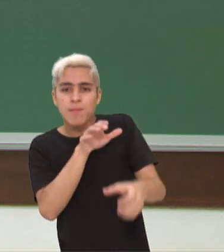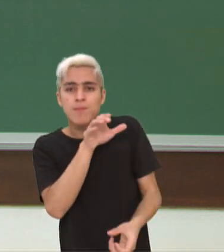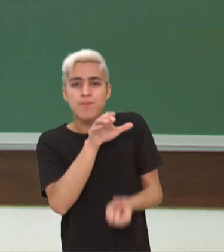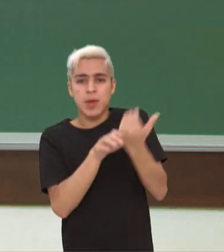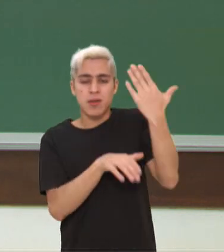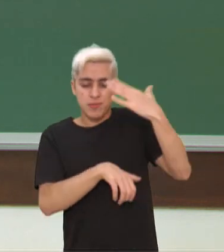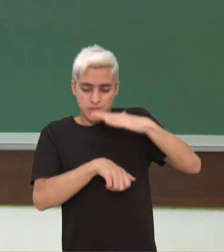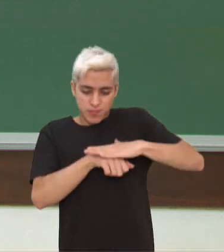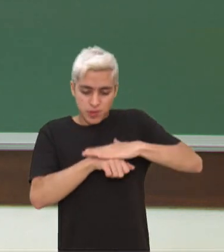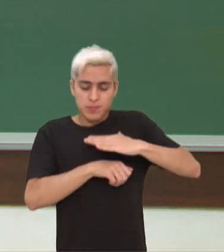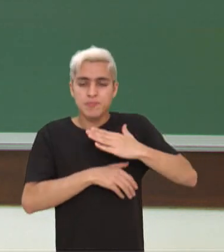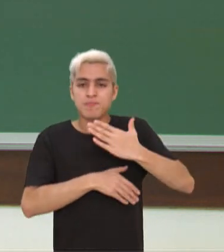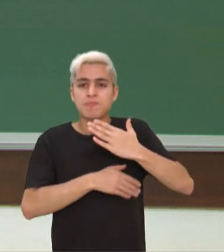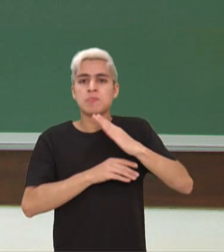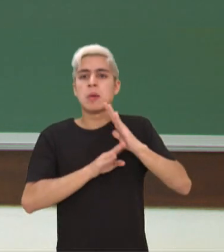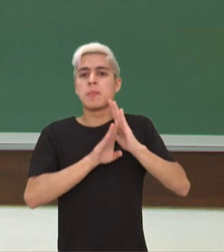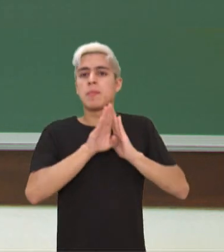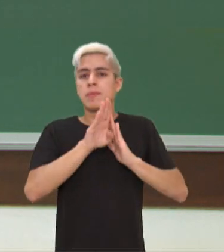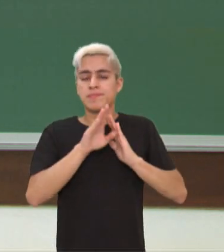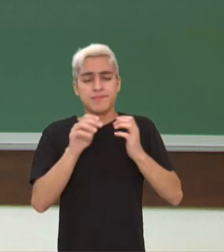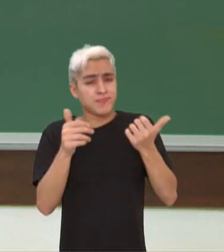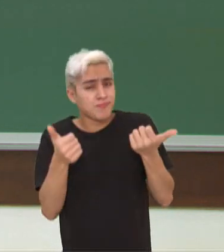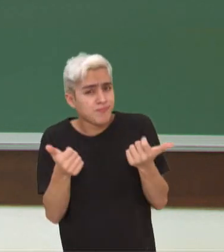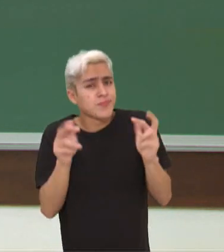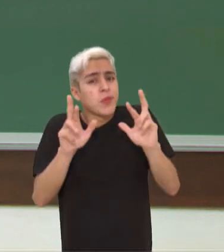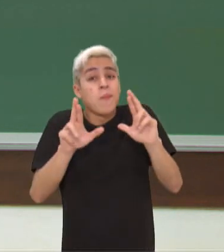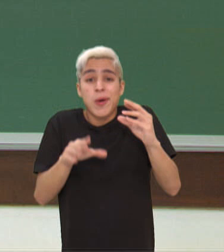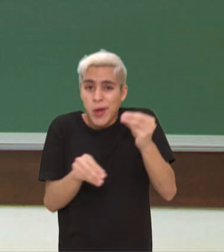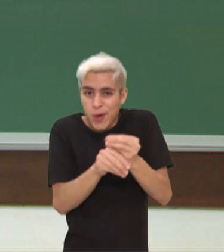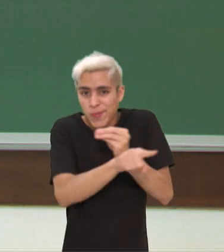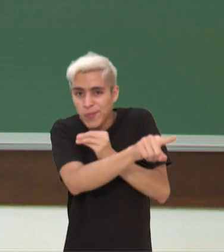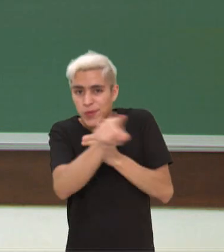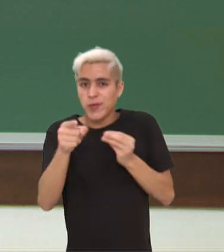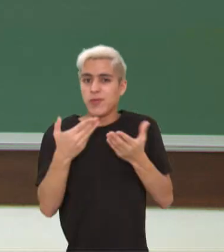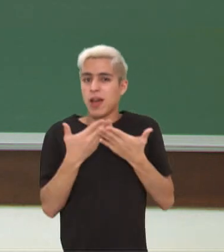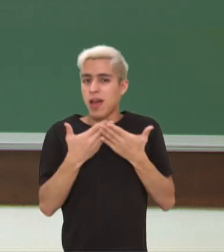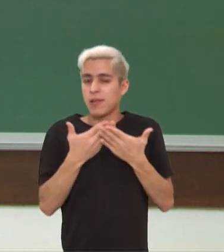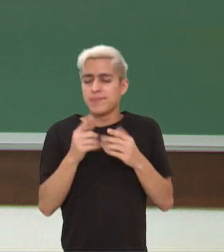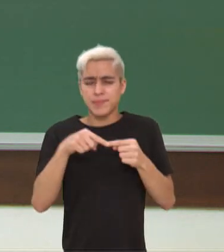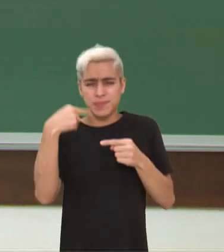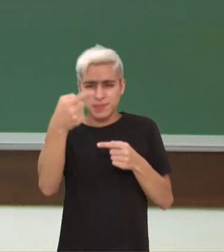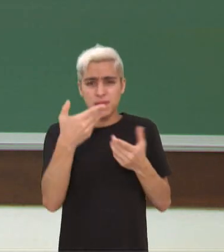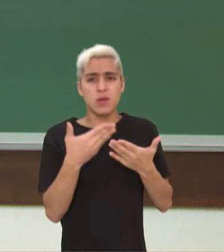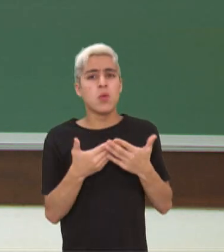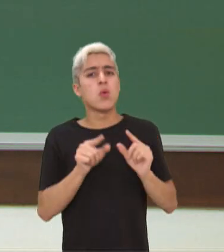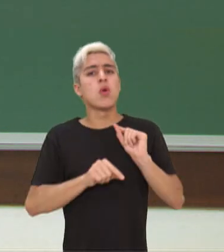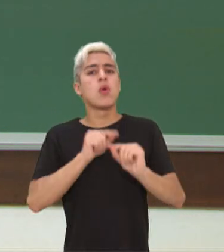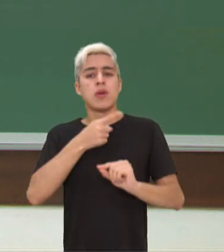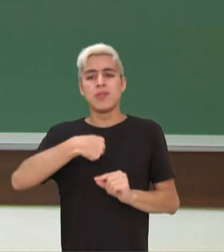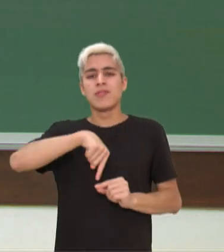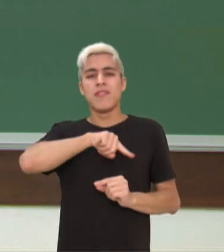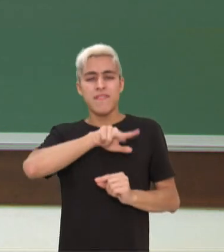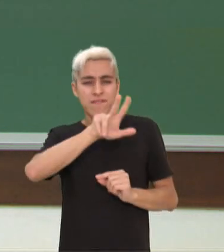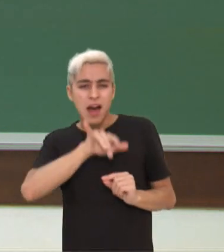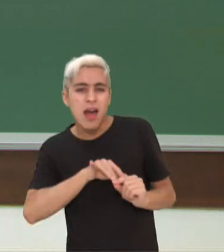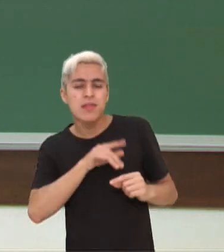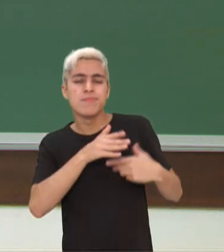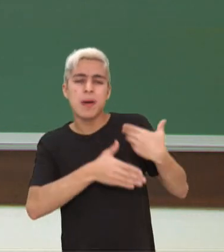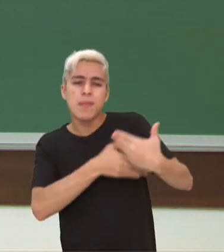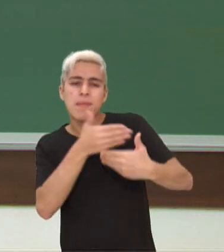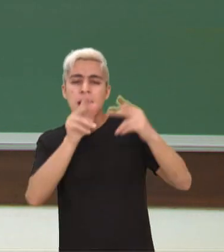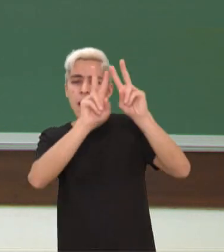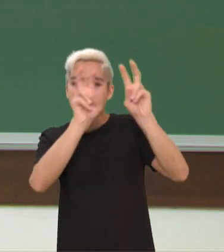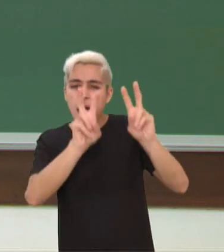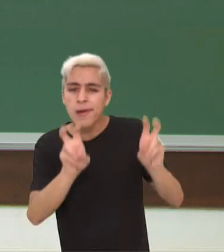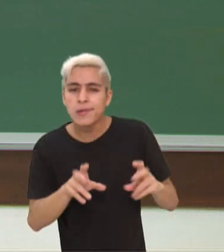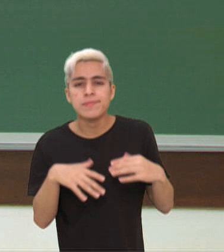do próprio desenvolvimento. Espero ter contribuído na aula de hoje com vocês. Na aula que vem nós desenvolvemos outros